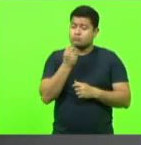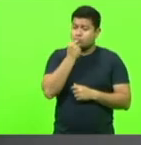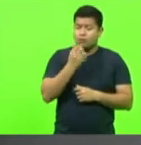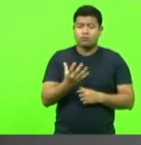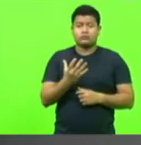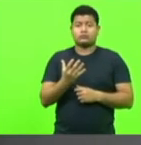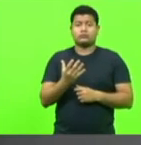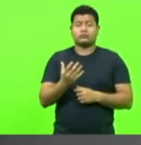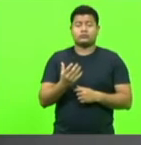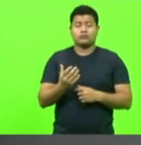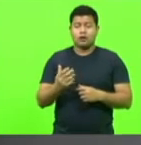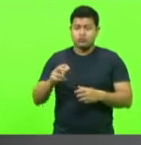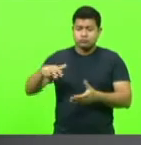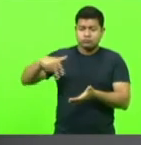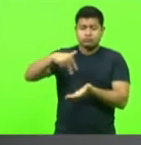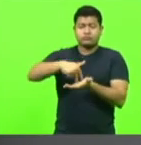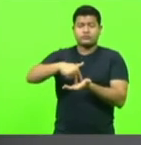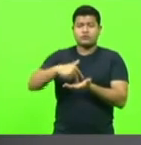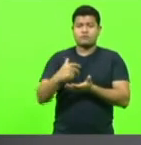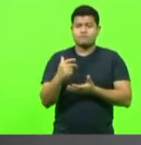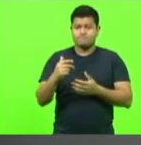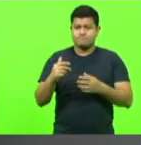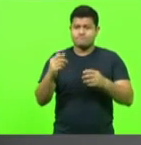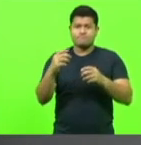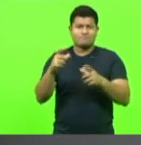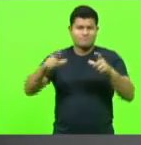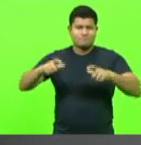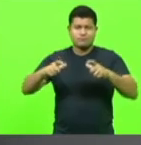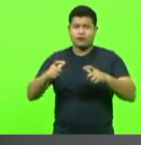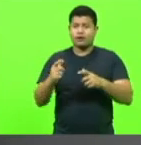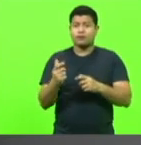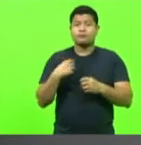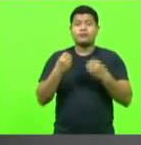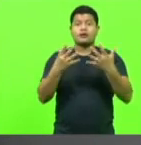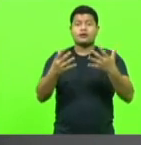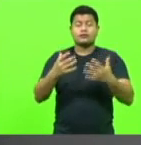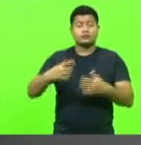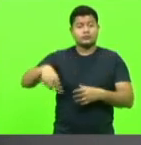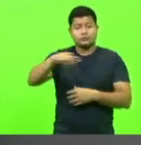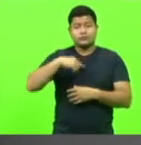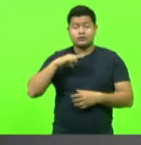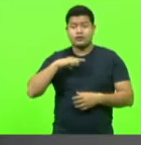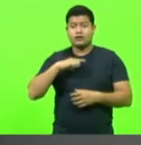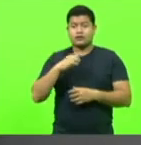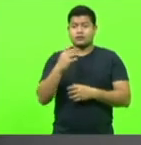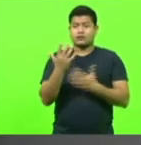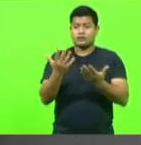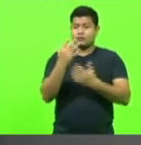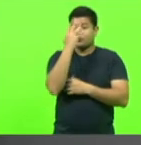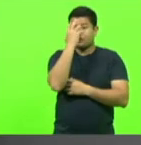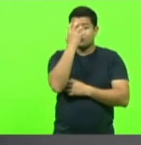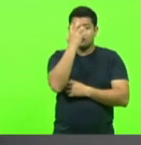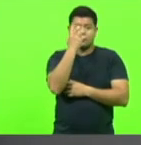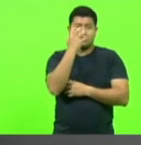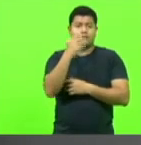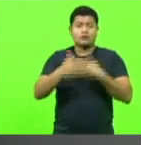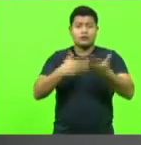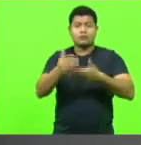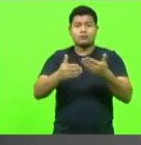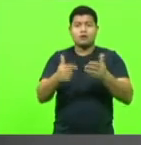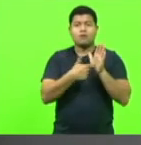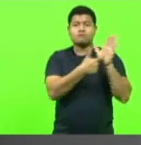acertado mais conveniente para que a gente possa aqui fazer uma exposição de algumas dessas experiências